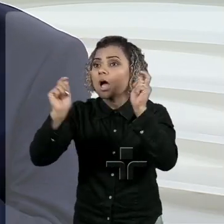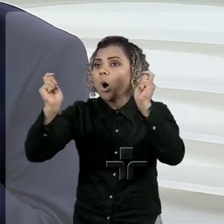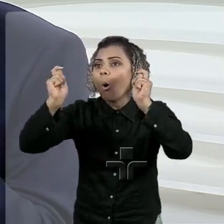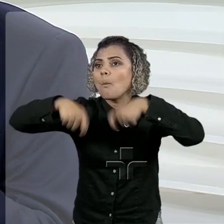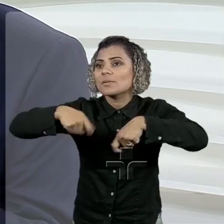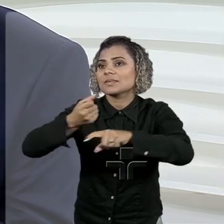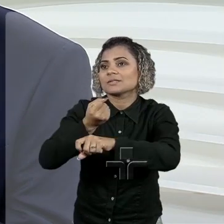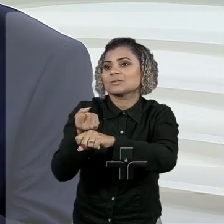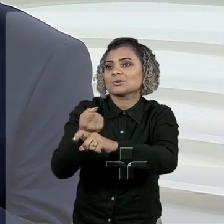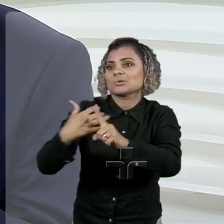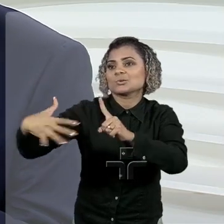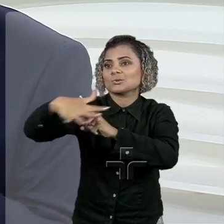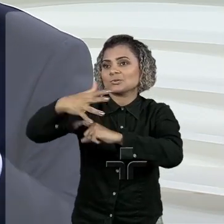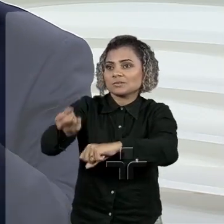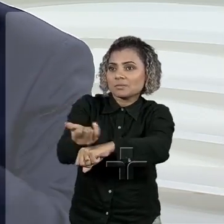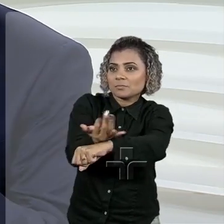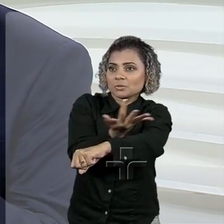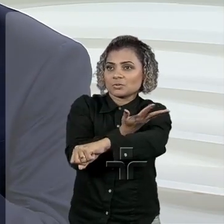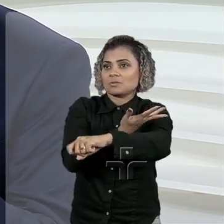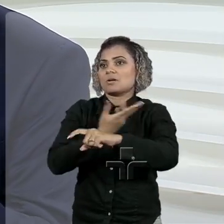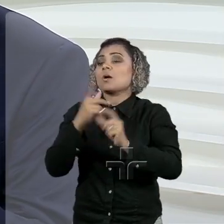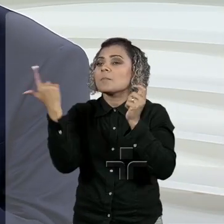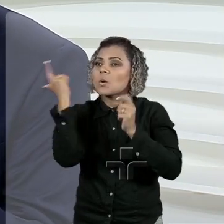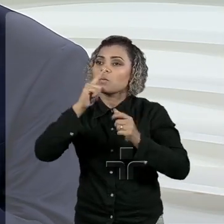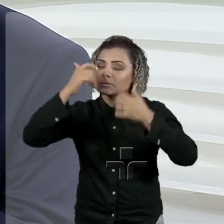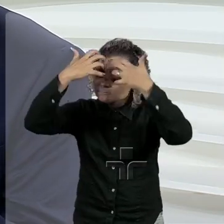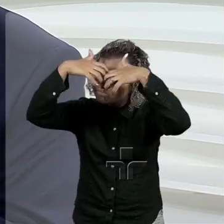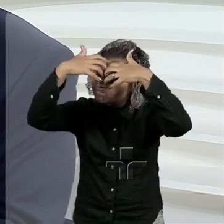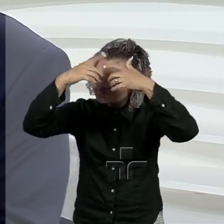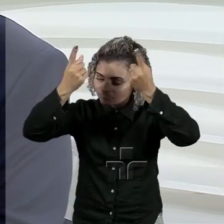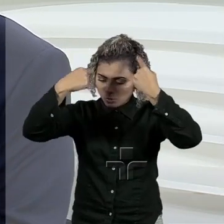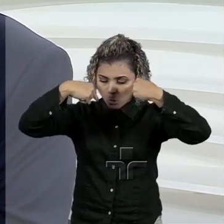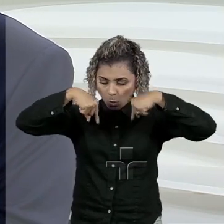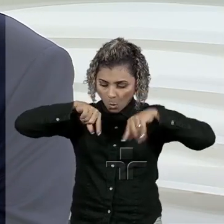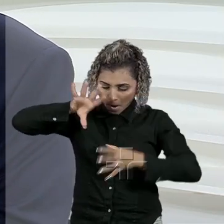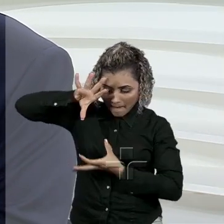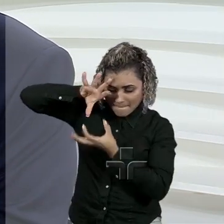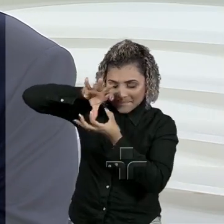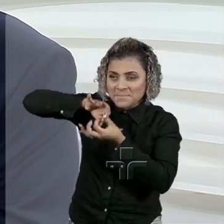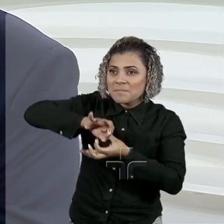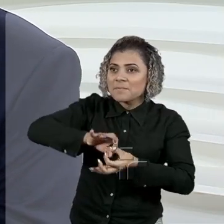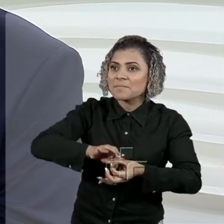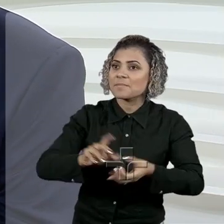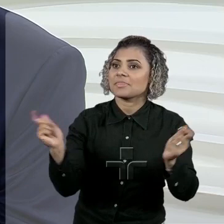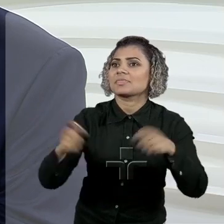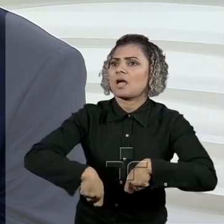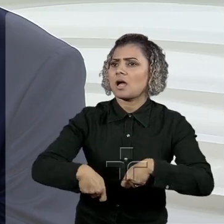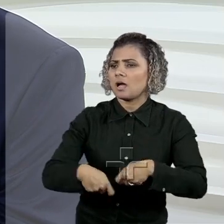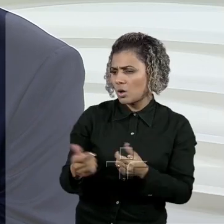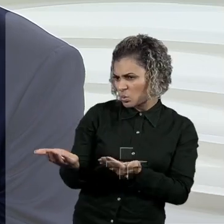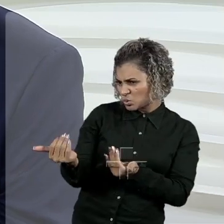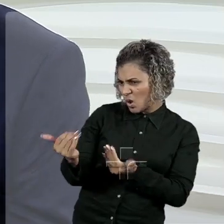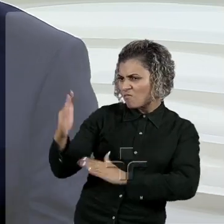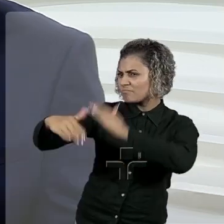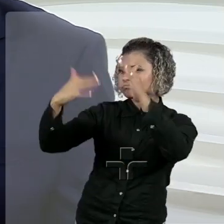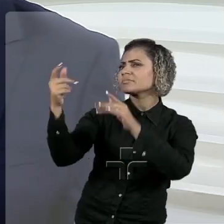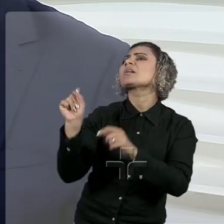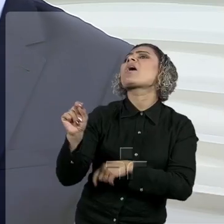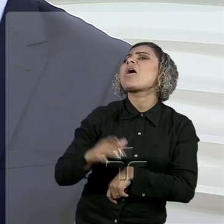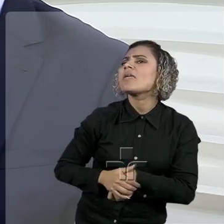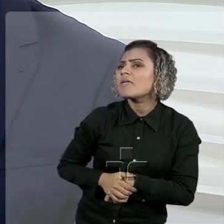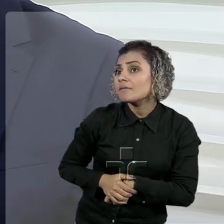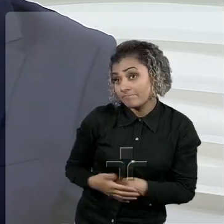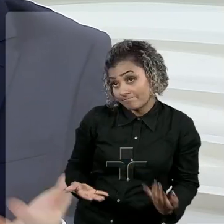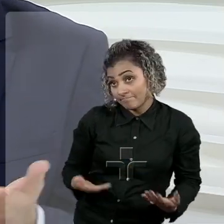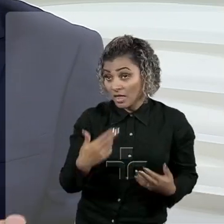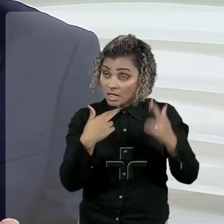competências socioemocionais para a formação integral do indivíduo, que jovem é esse que a gente vai formar, né? As nossas